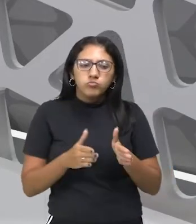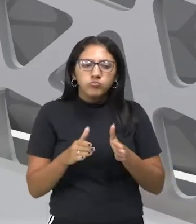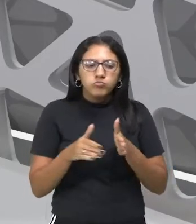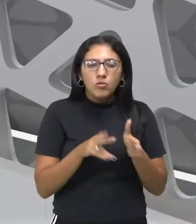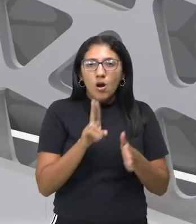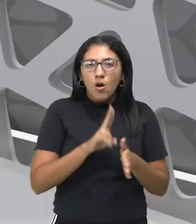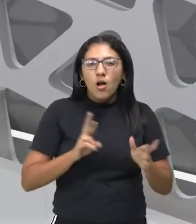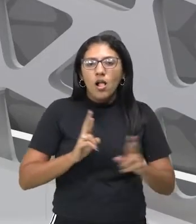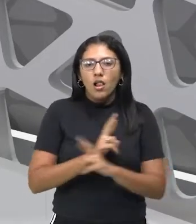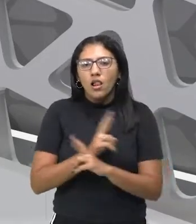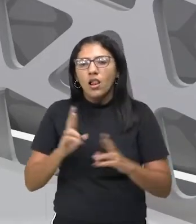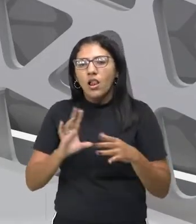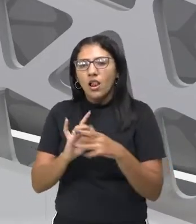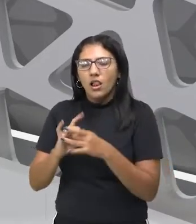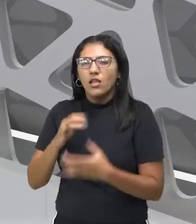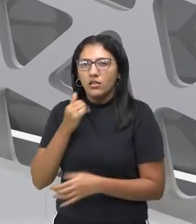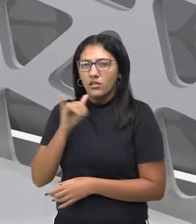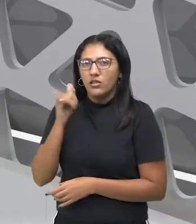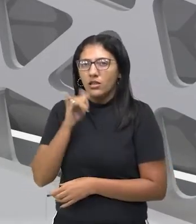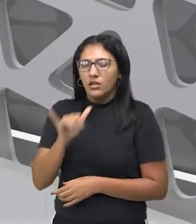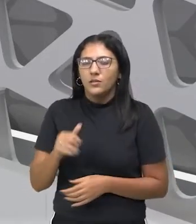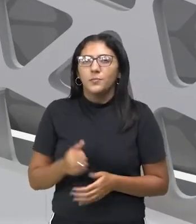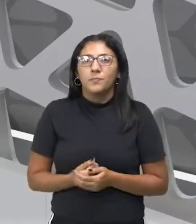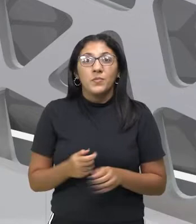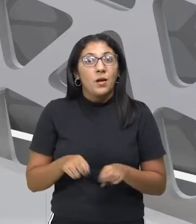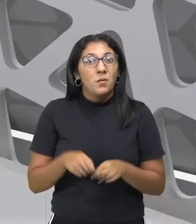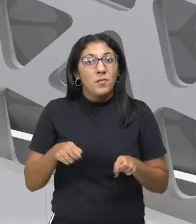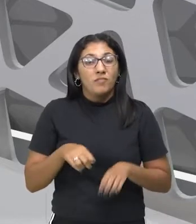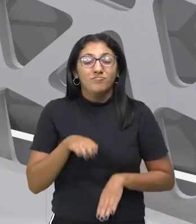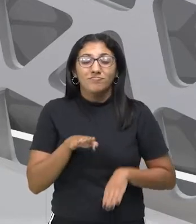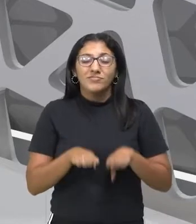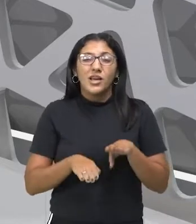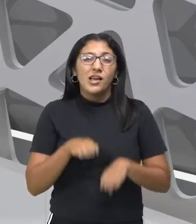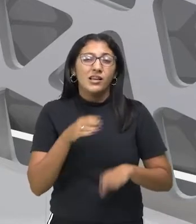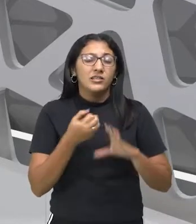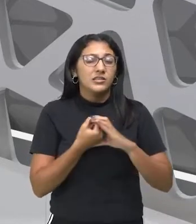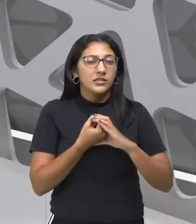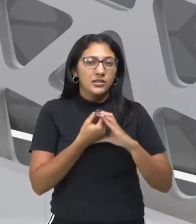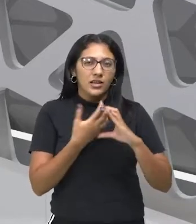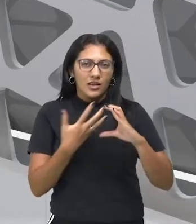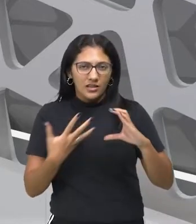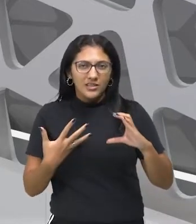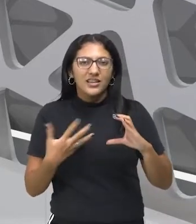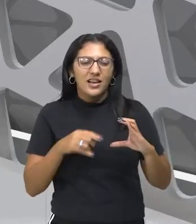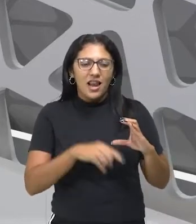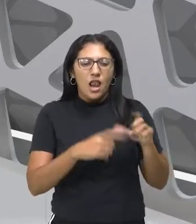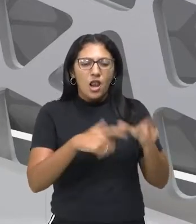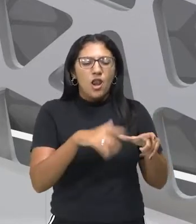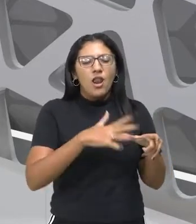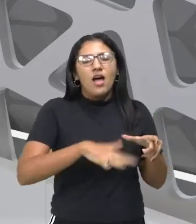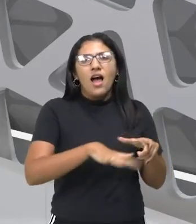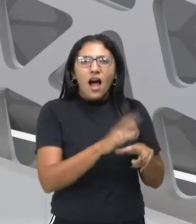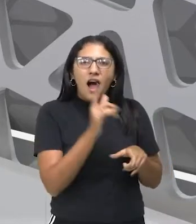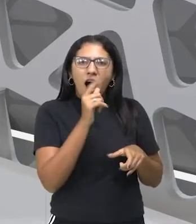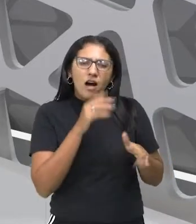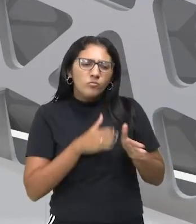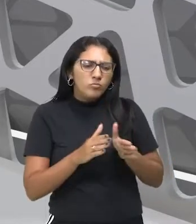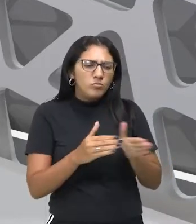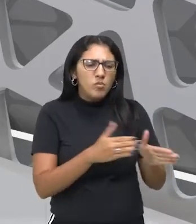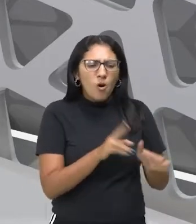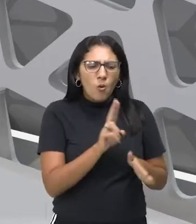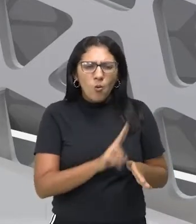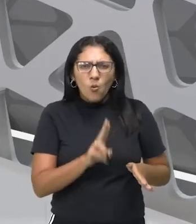a eletricidade. No entanto, dependendo das características daquele local, daquele rio que vai